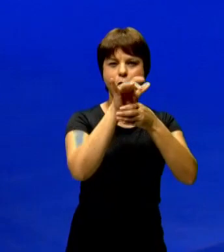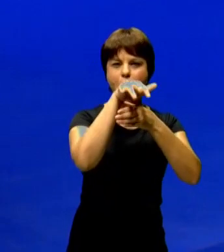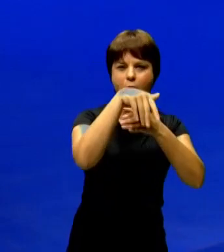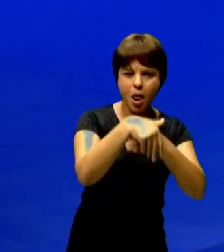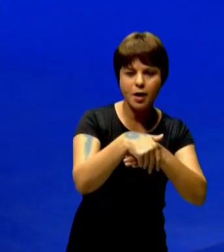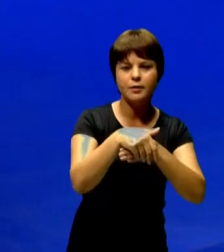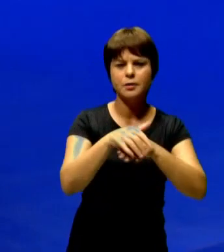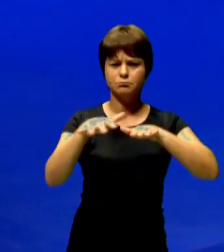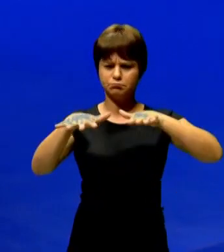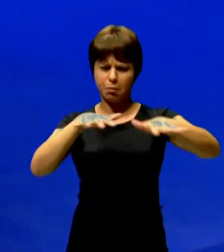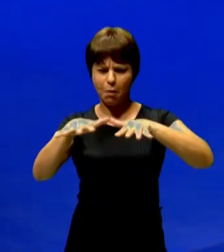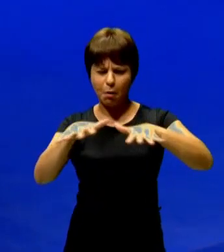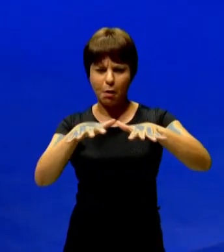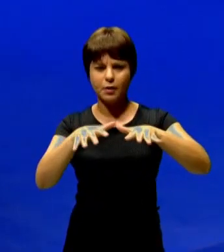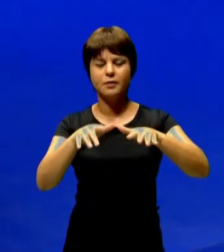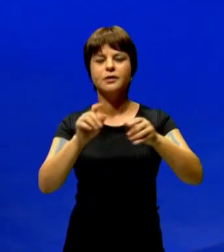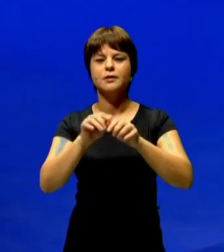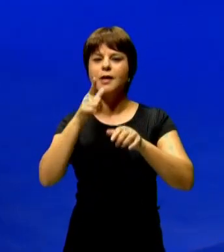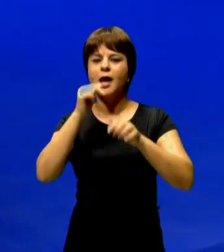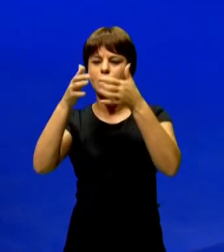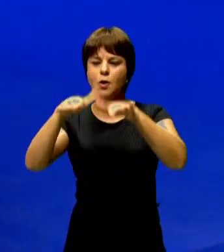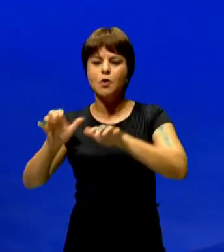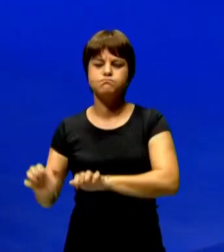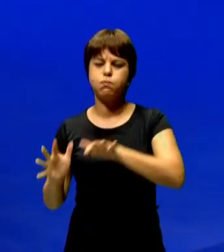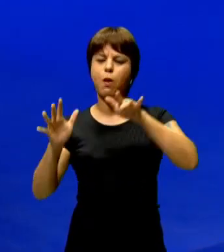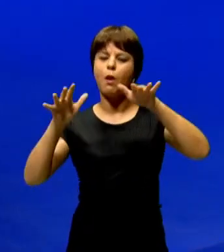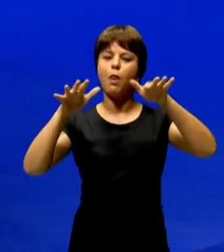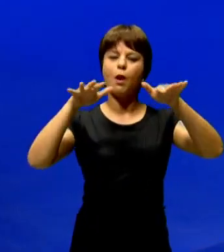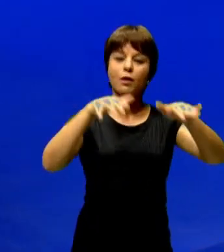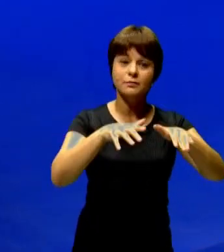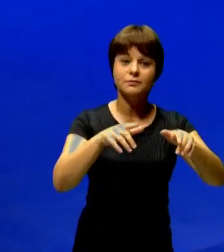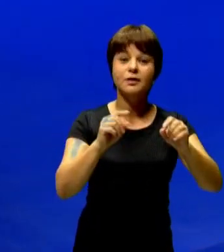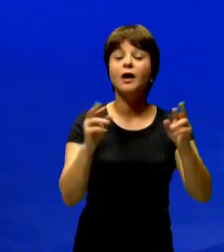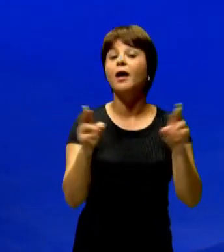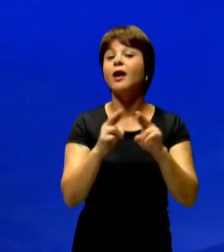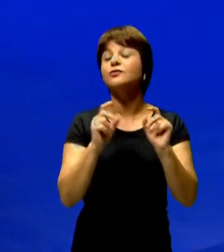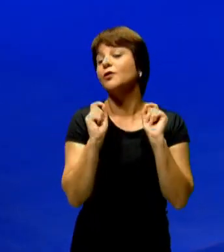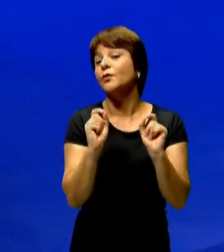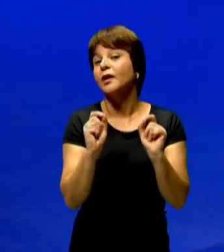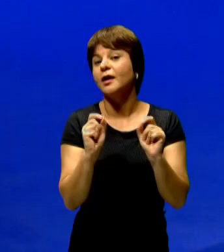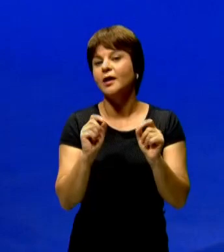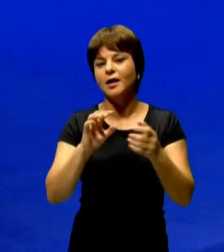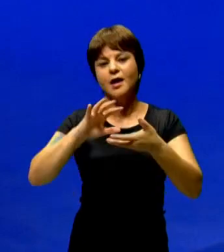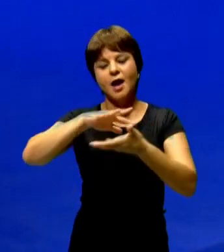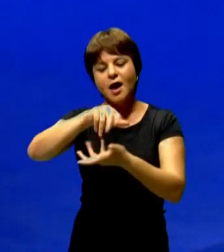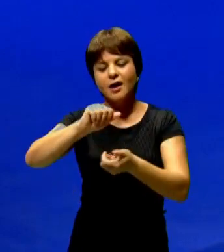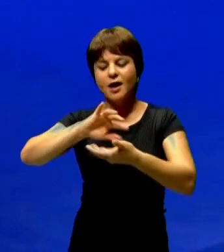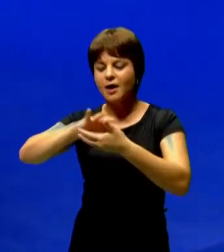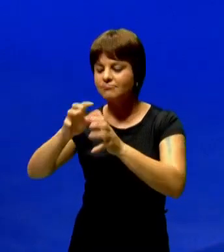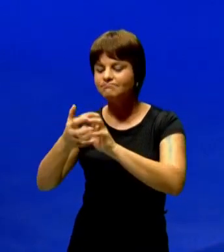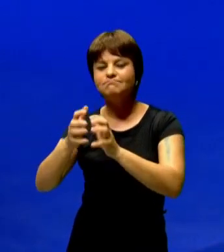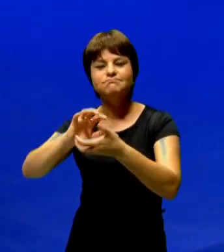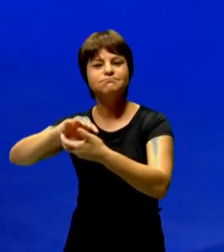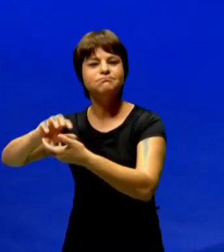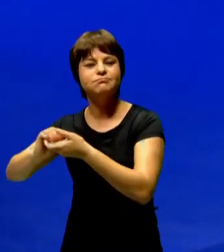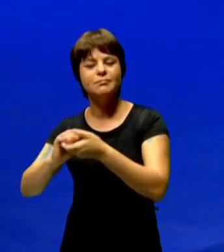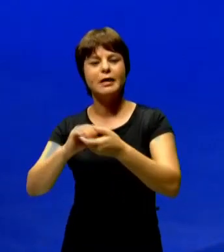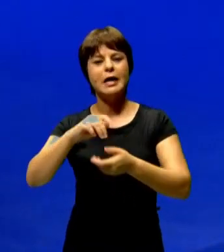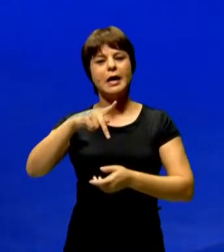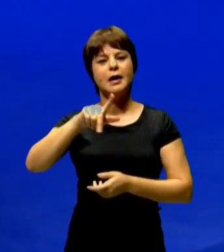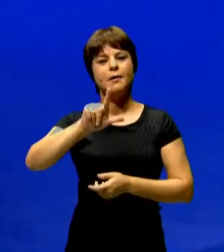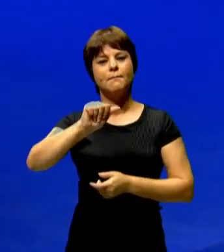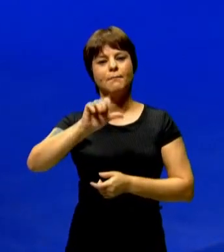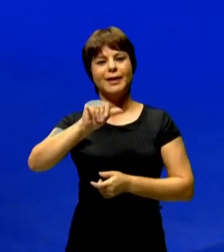e tsunamis está relacionada, então, com as placas tectônicas. As placas tectônicas tiveram um impacto muito grande